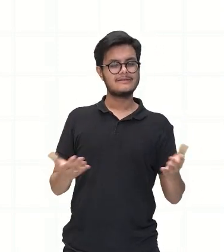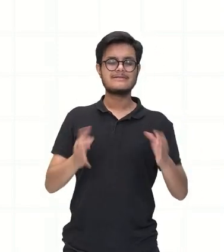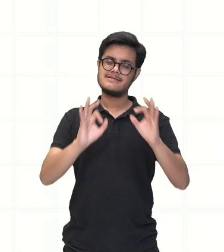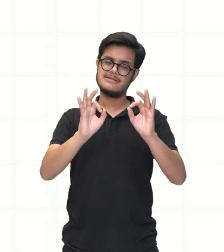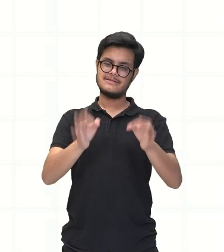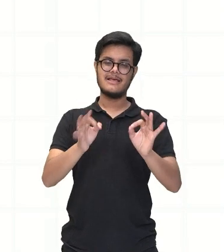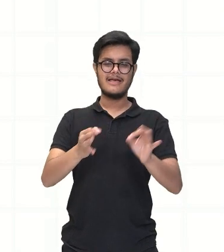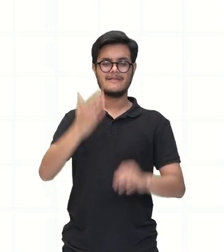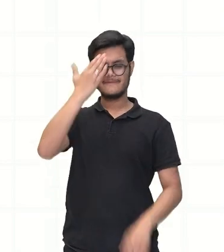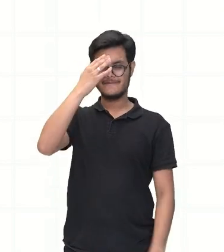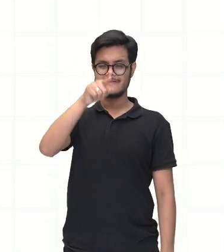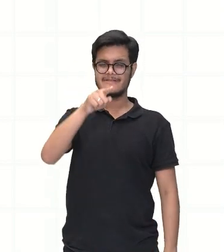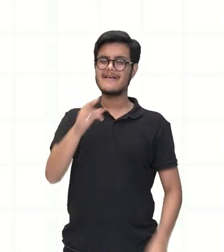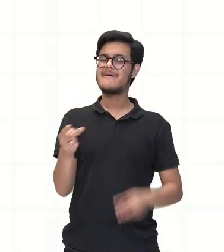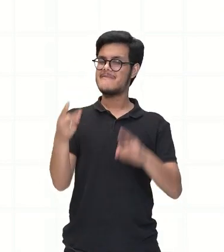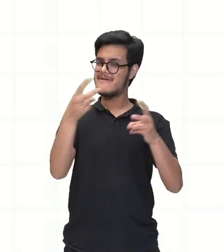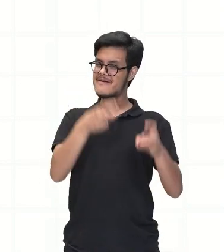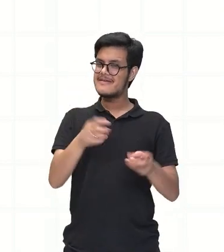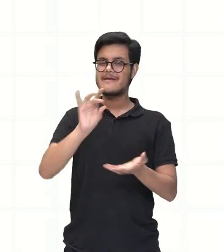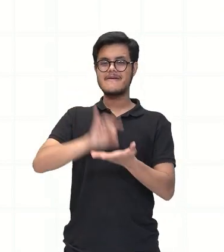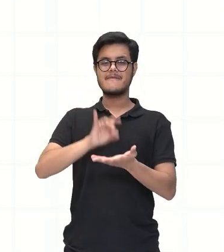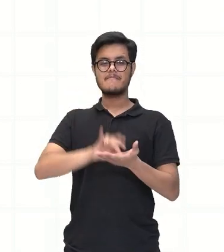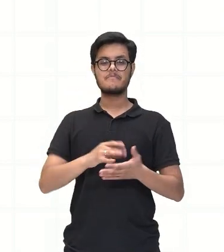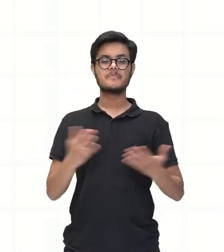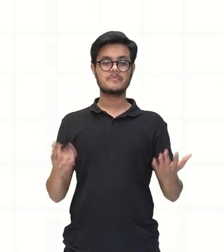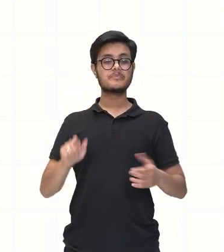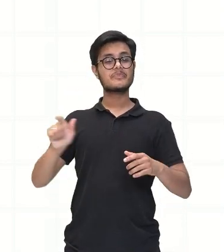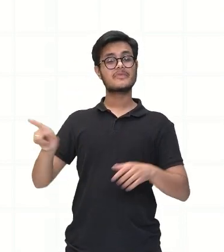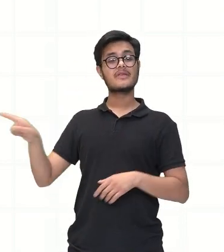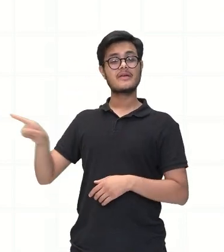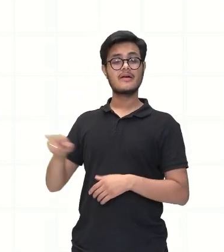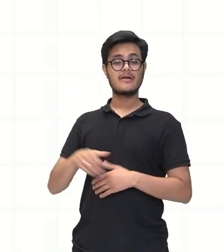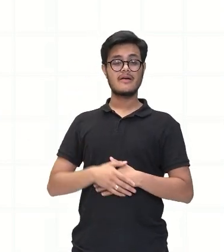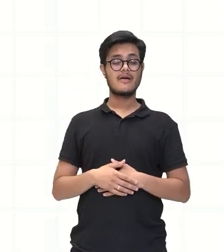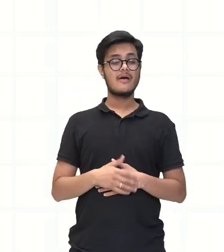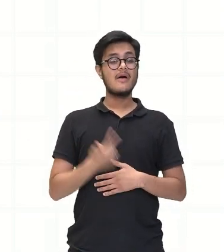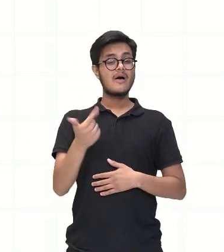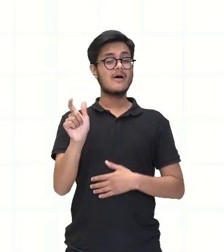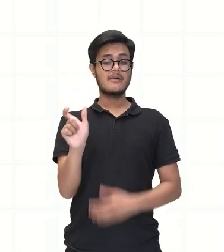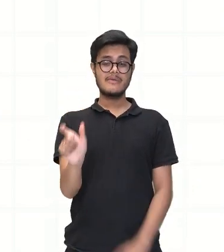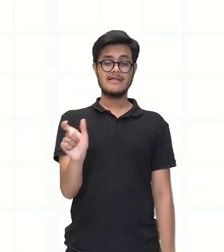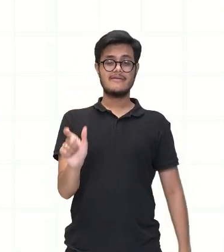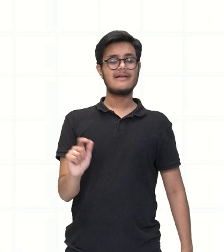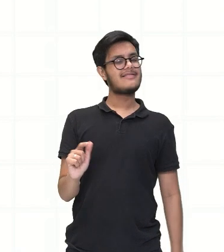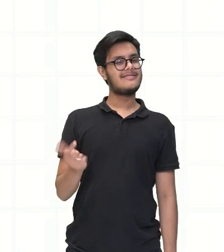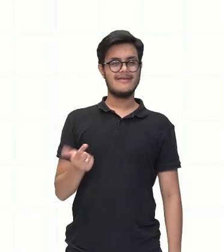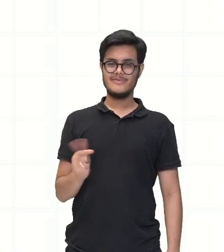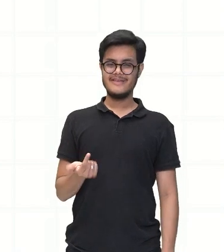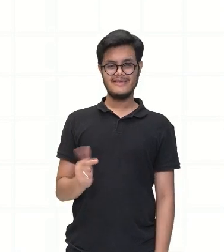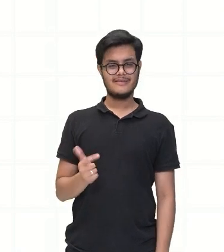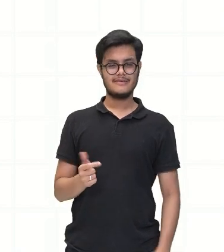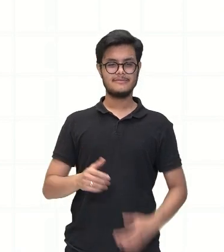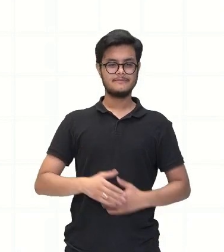Exato. Sei que você é observador. Microrregião, não utiliza.